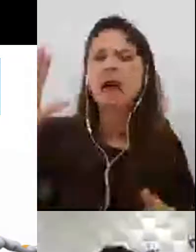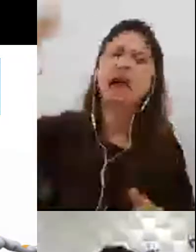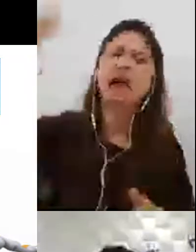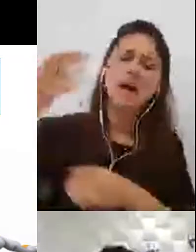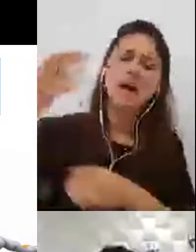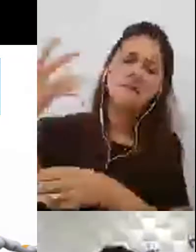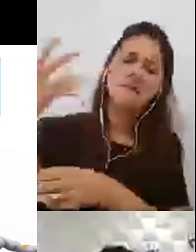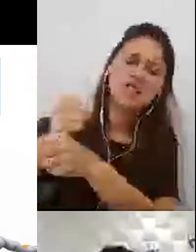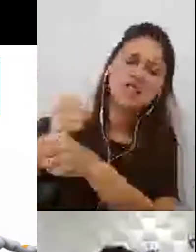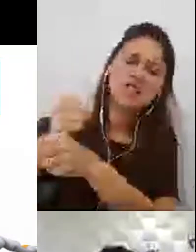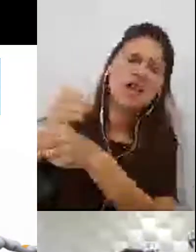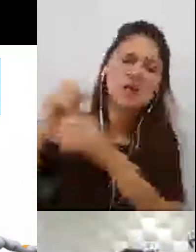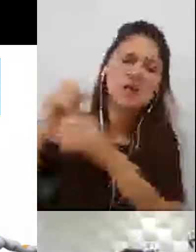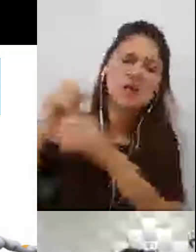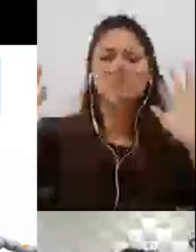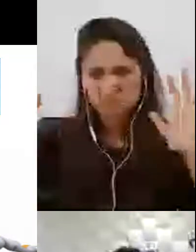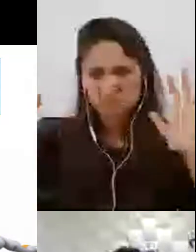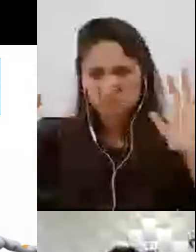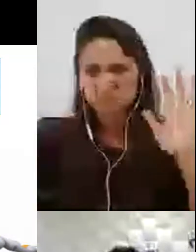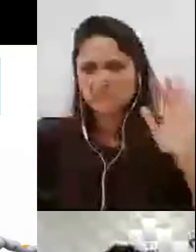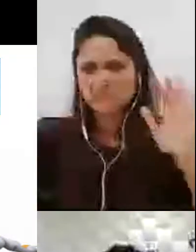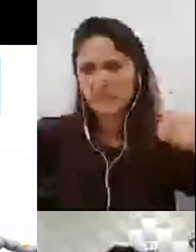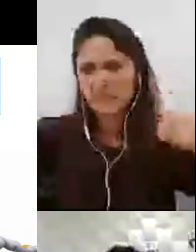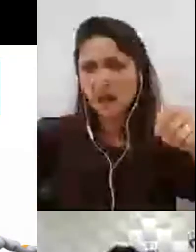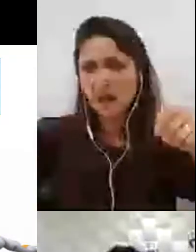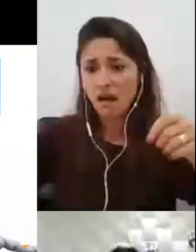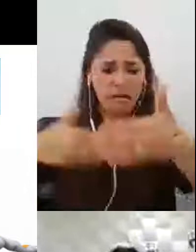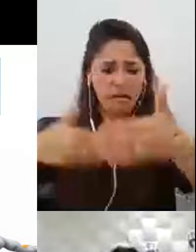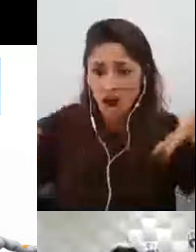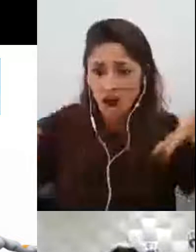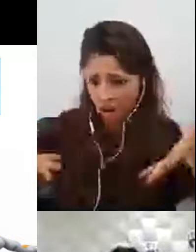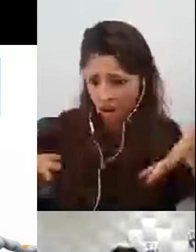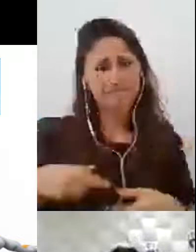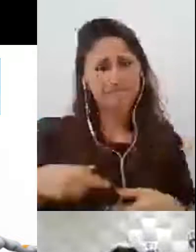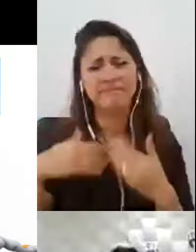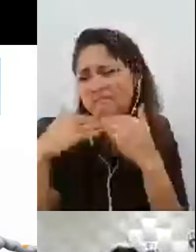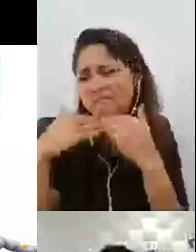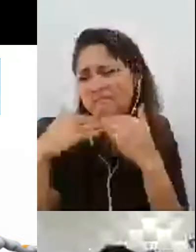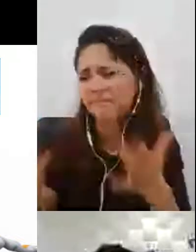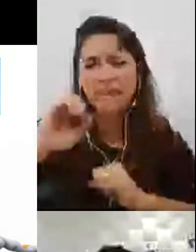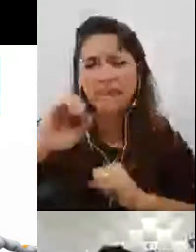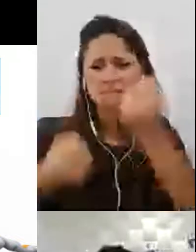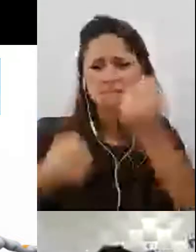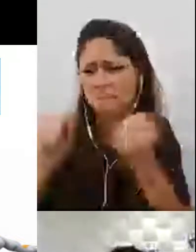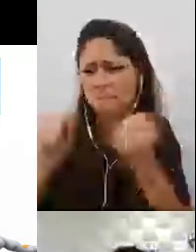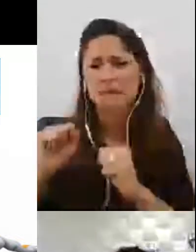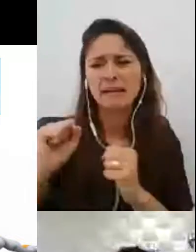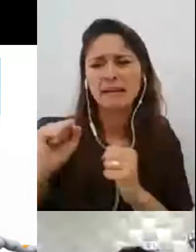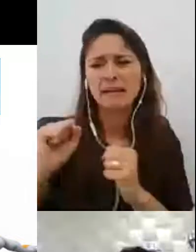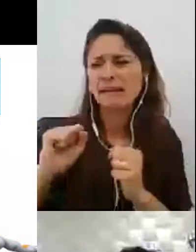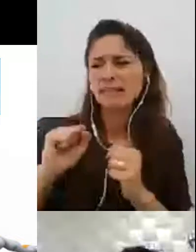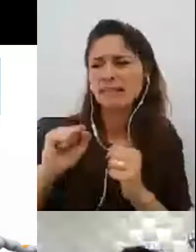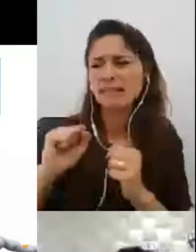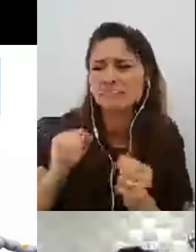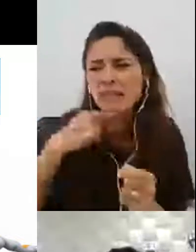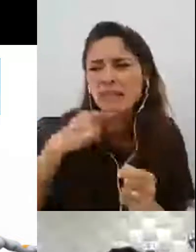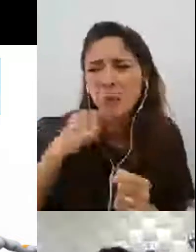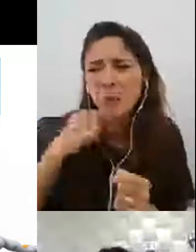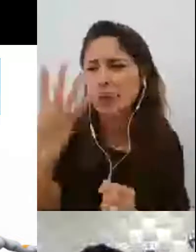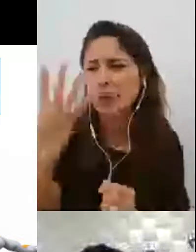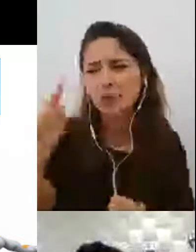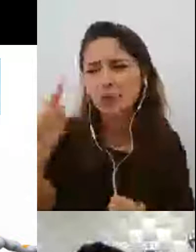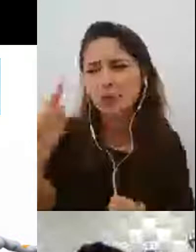anos. Nós estamos anos aquém de outros países desenvolvidos, né?